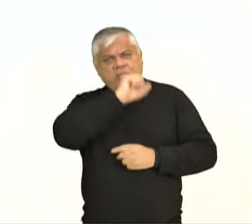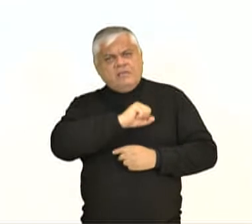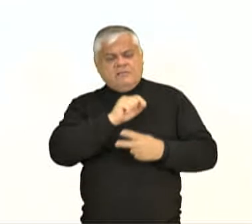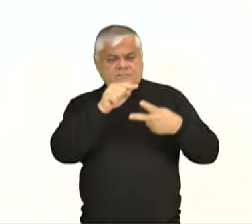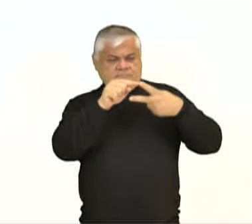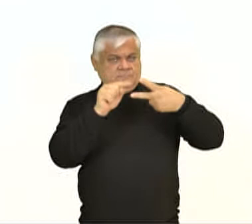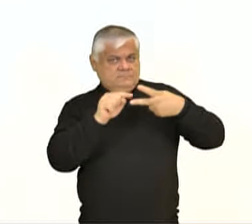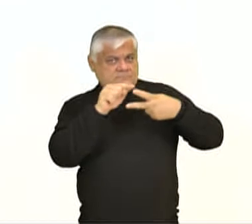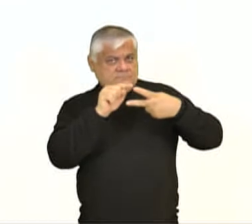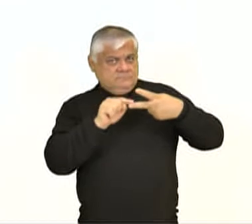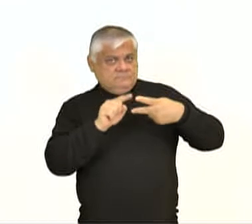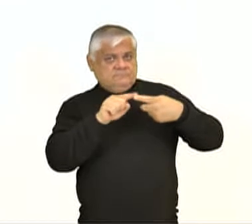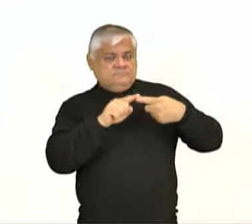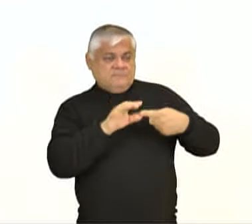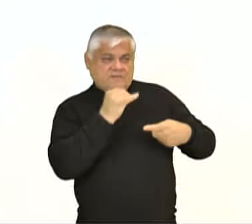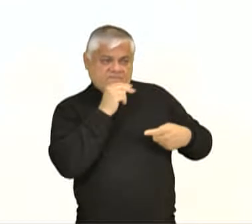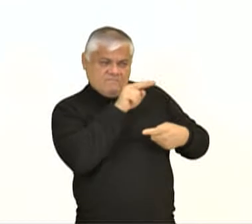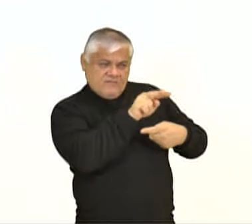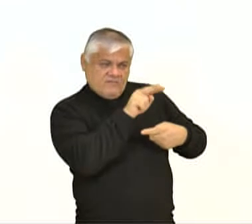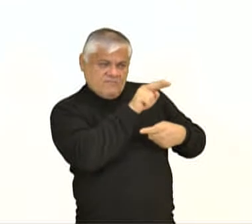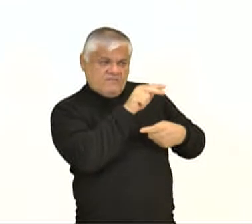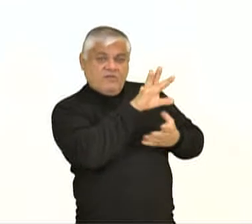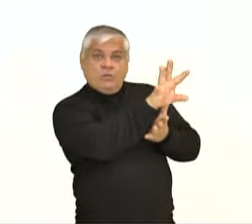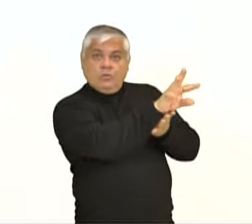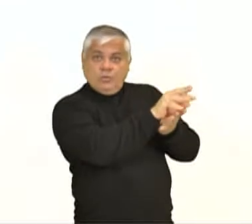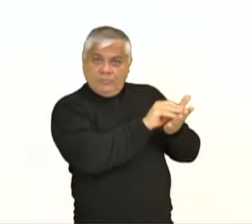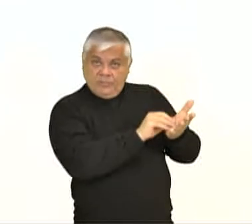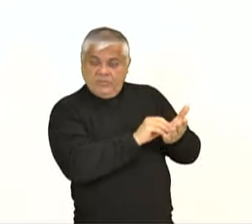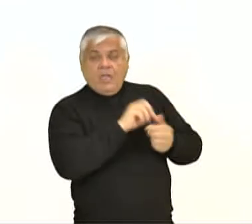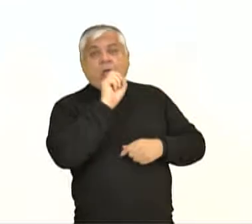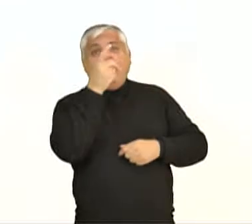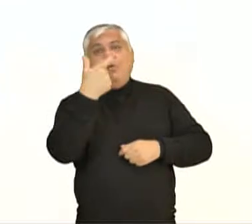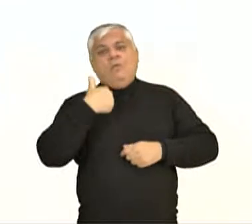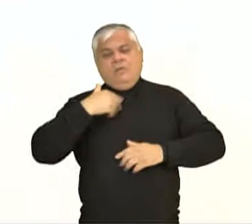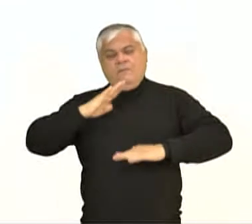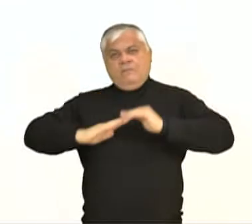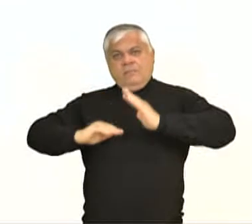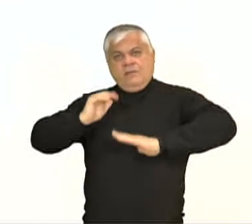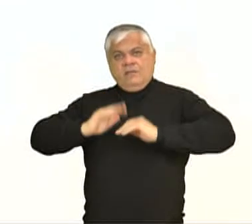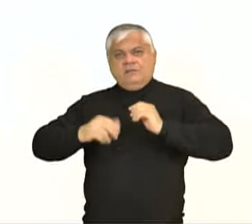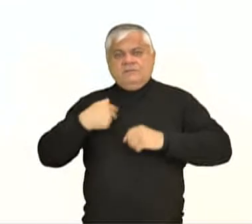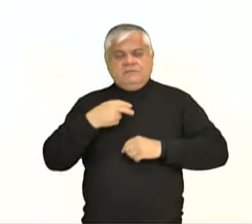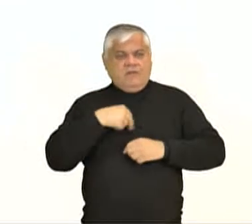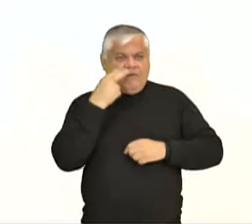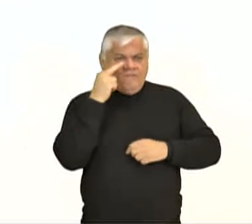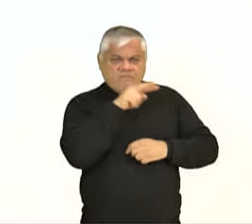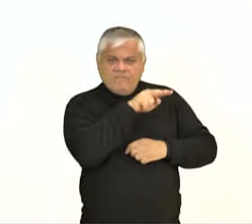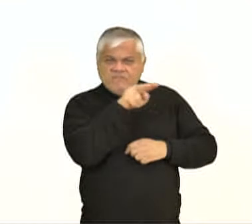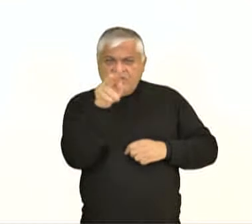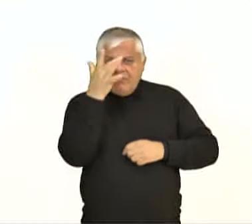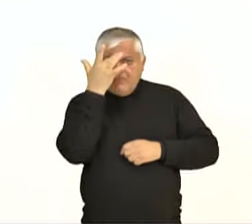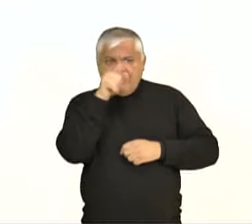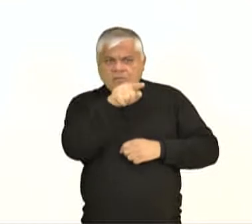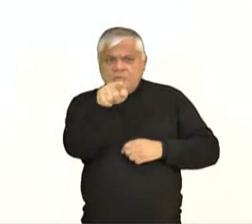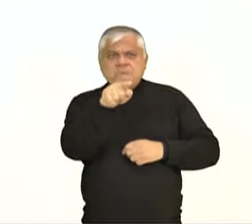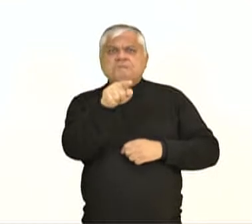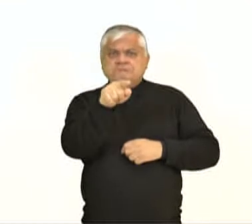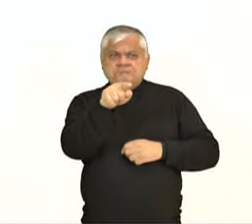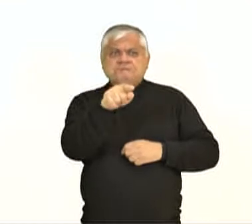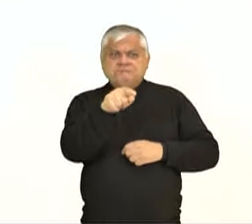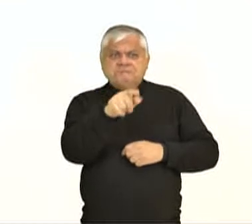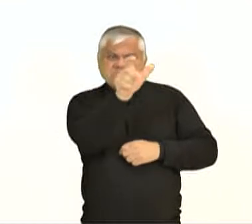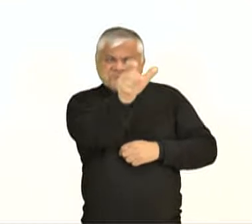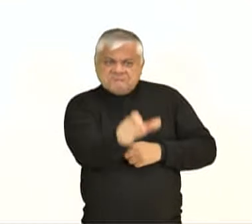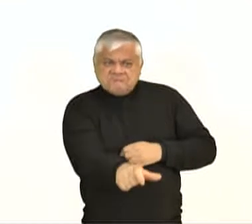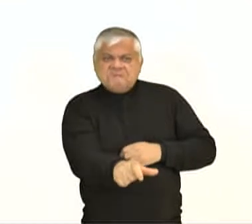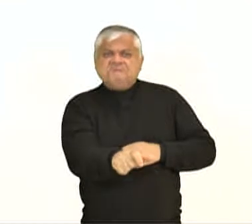formas: pelo exemplo e pela prática. Então nós temos exemplos aí, né, que a gente segue de pessoas que têm